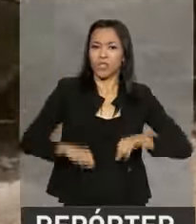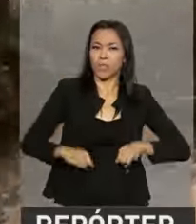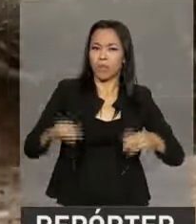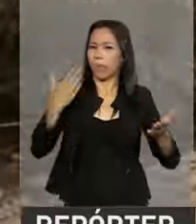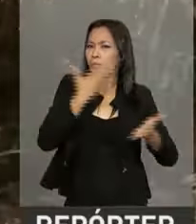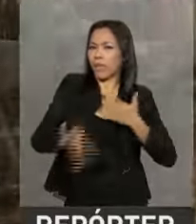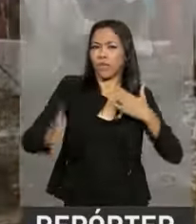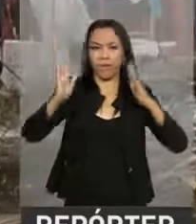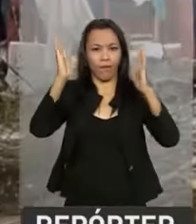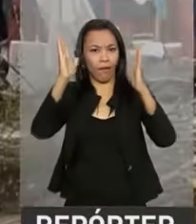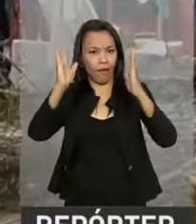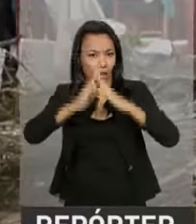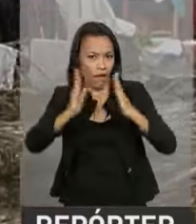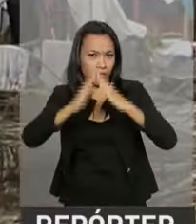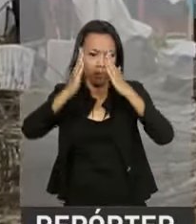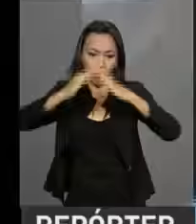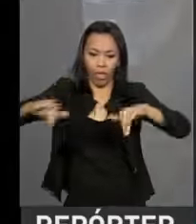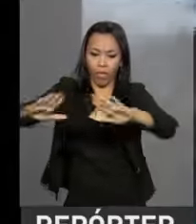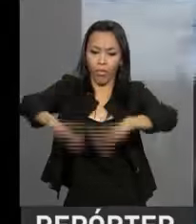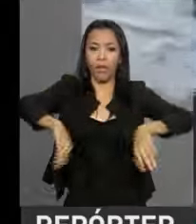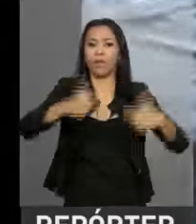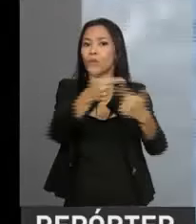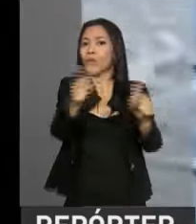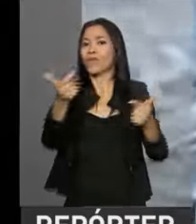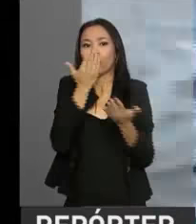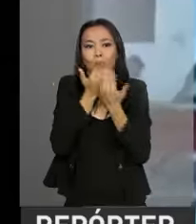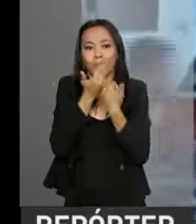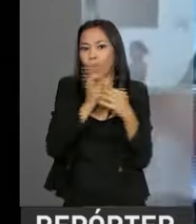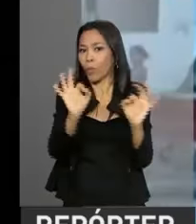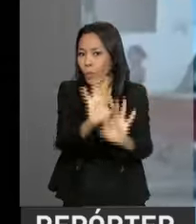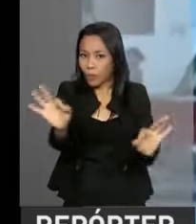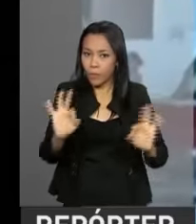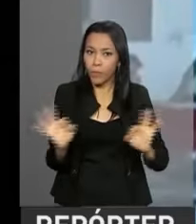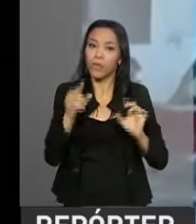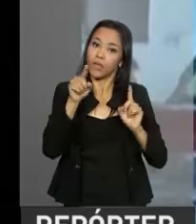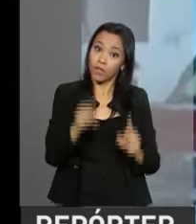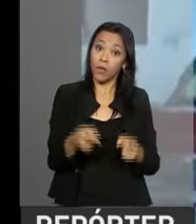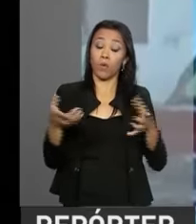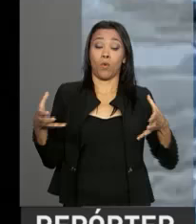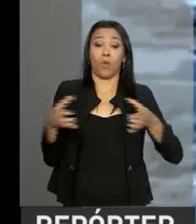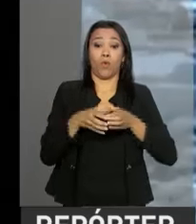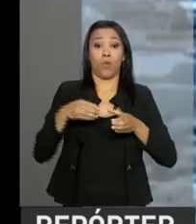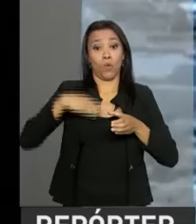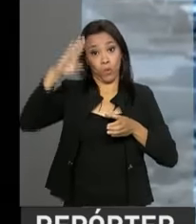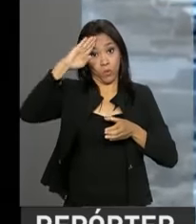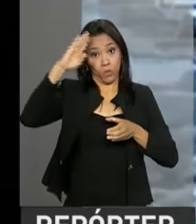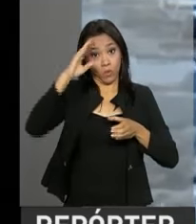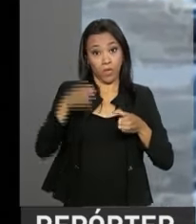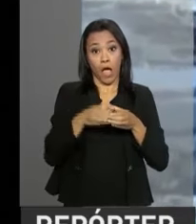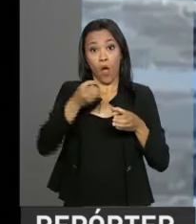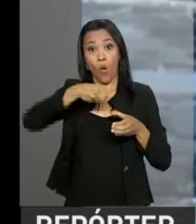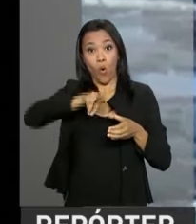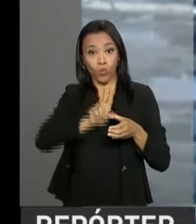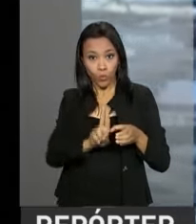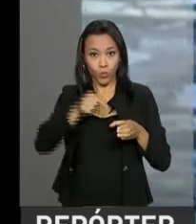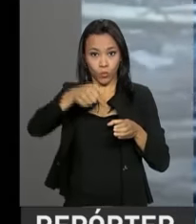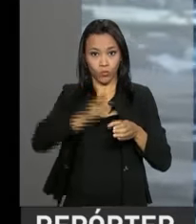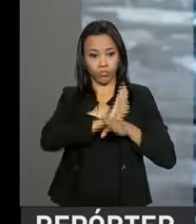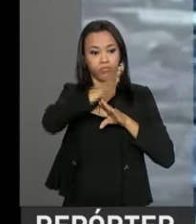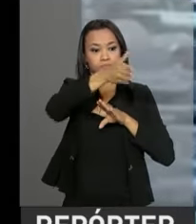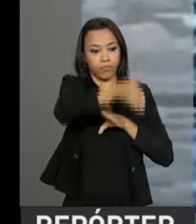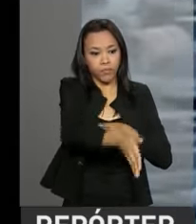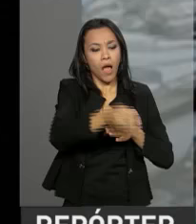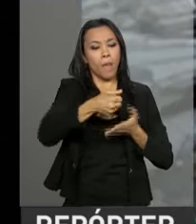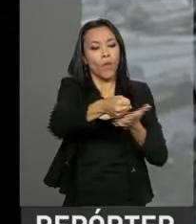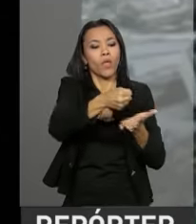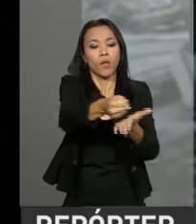perderam casas e estão sem alimentos. O efetivo brasileiro da força de paz da ONU, que atua no Haiti, realizou ações de apoio